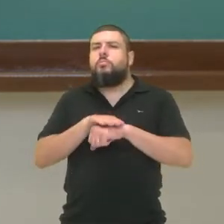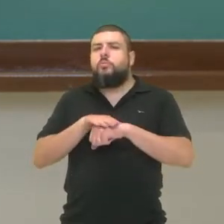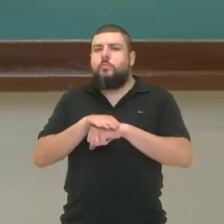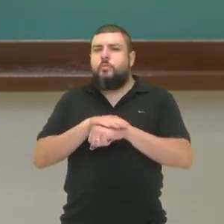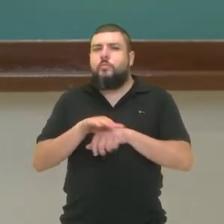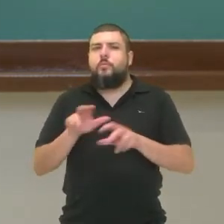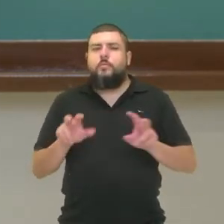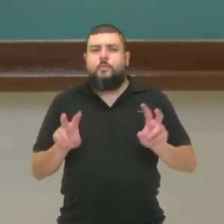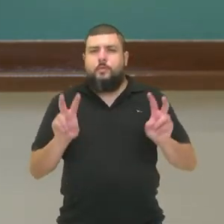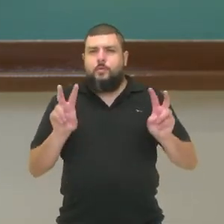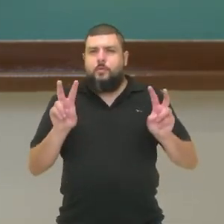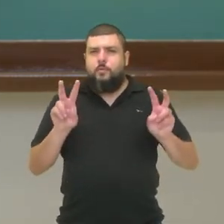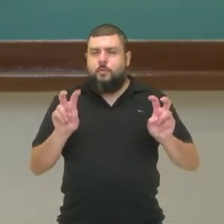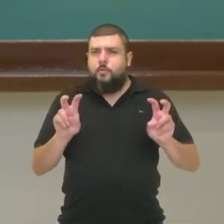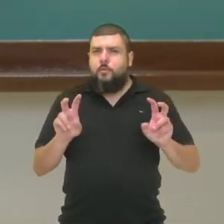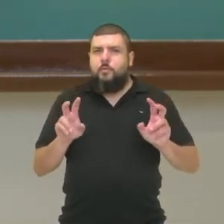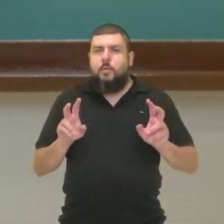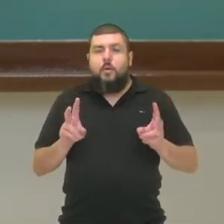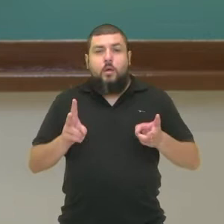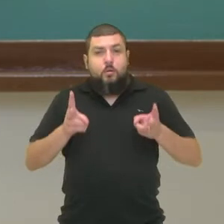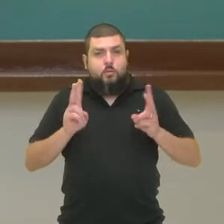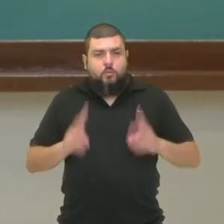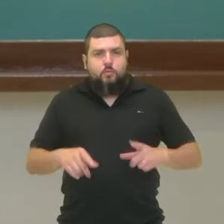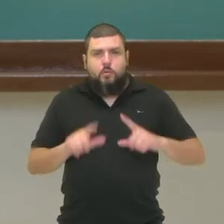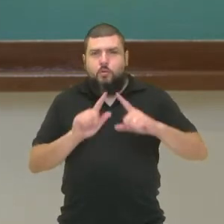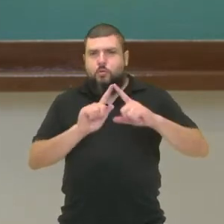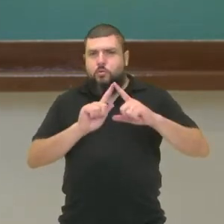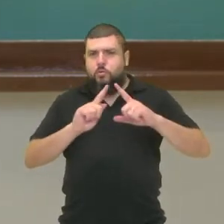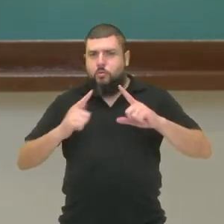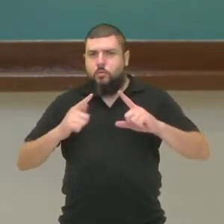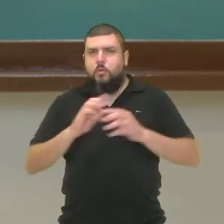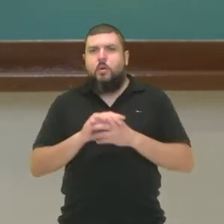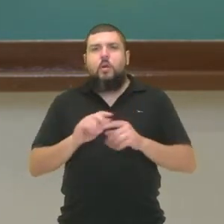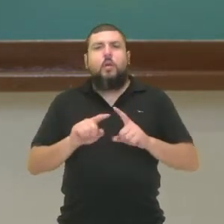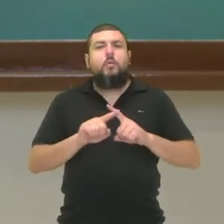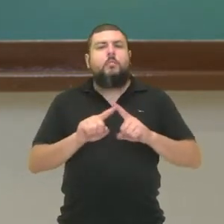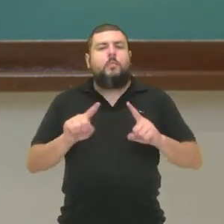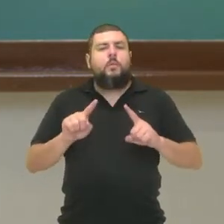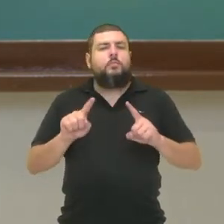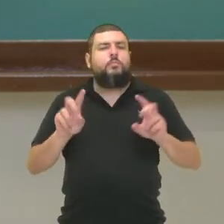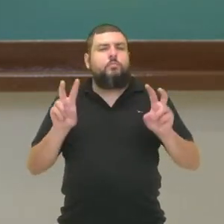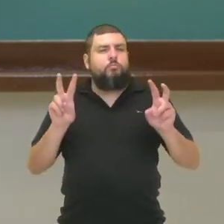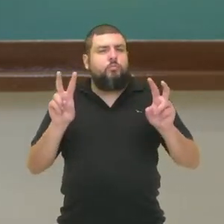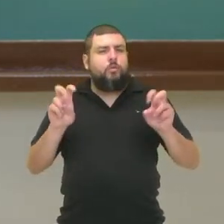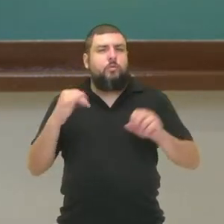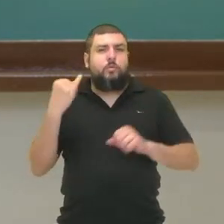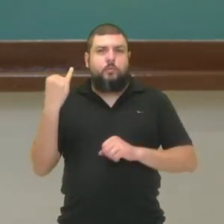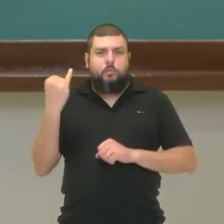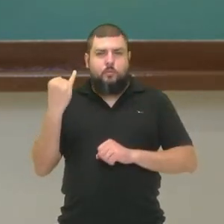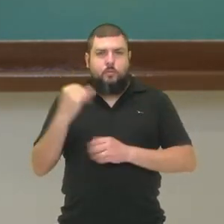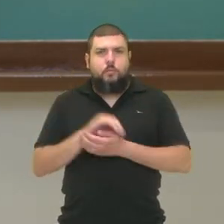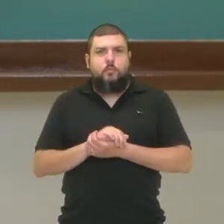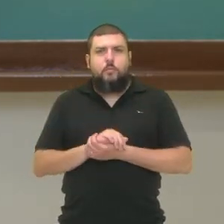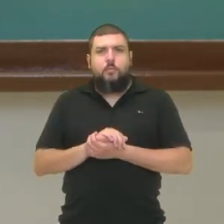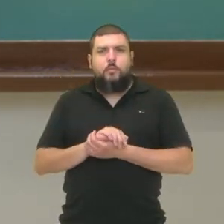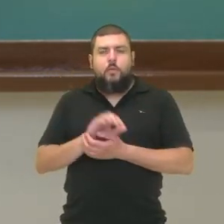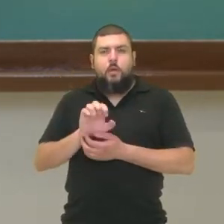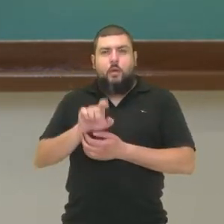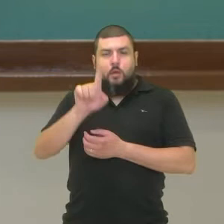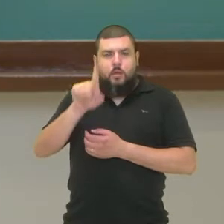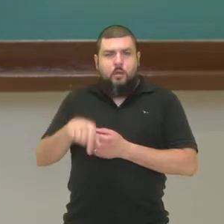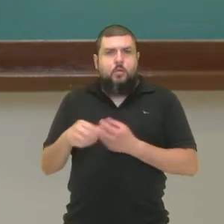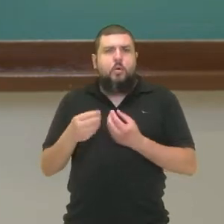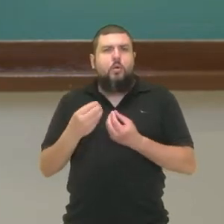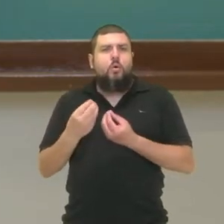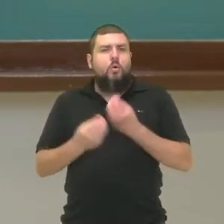sobre, ainda sobre geometria analítica, mas um assunto muito importante, que é a condição de